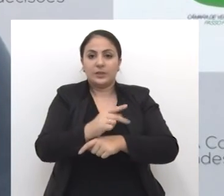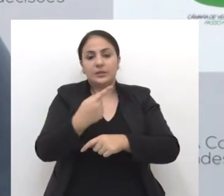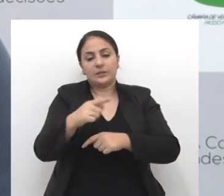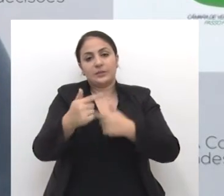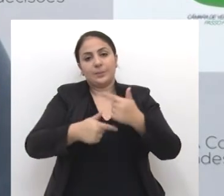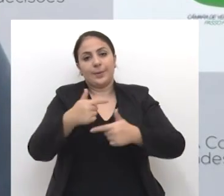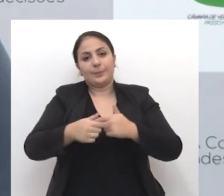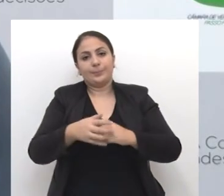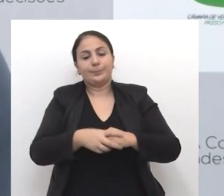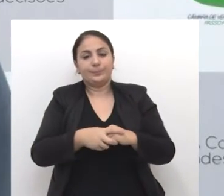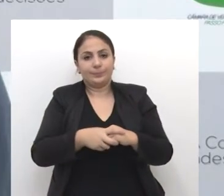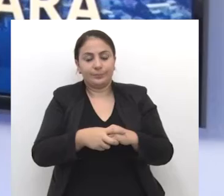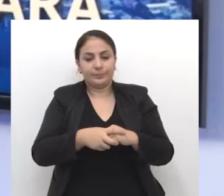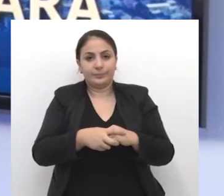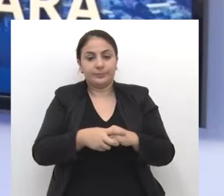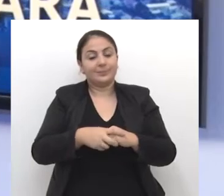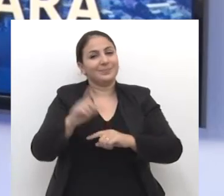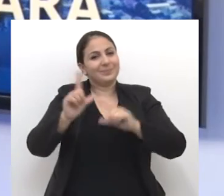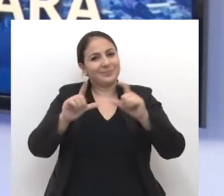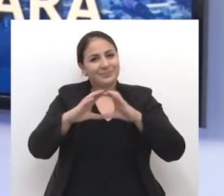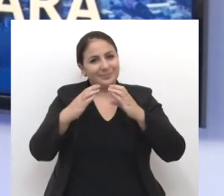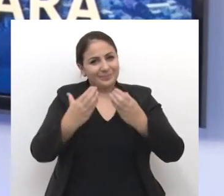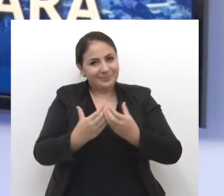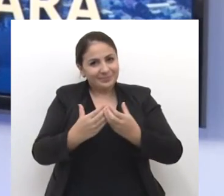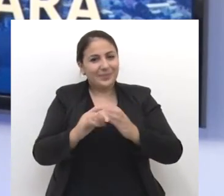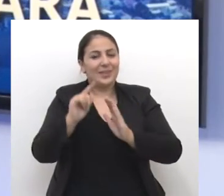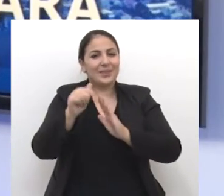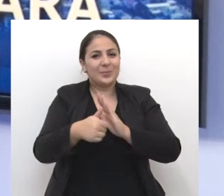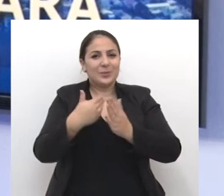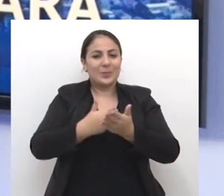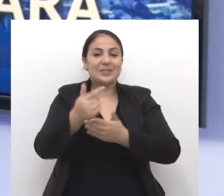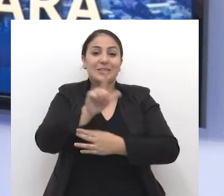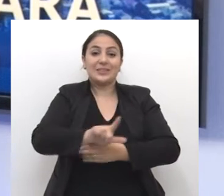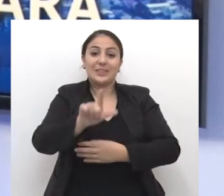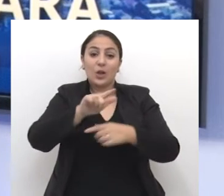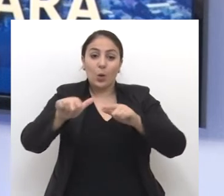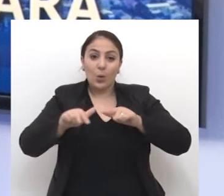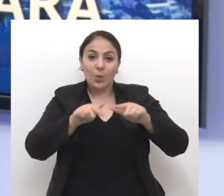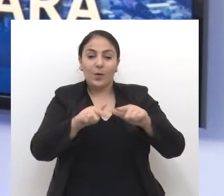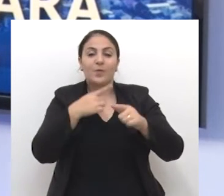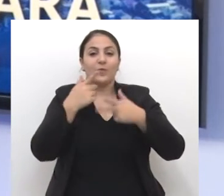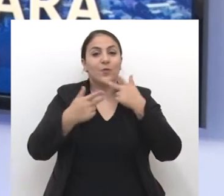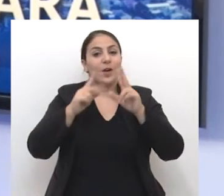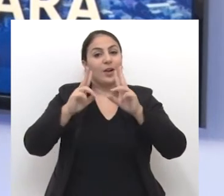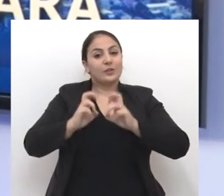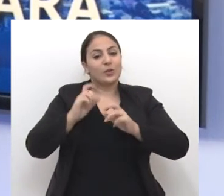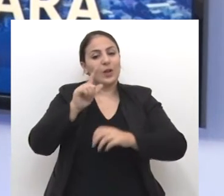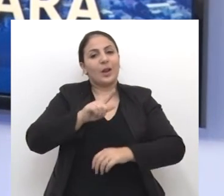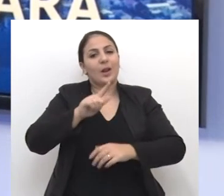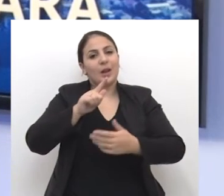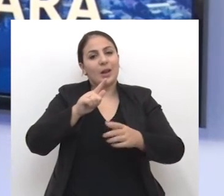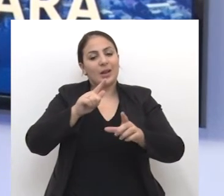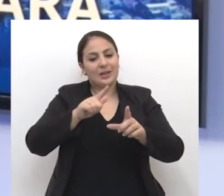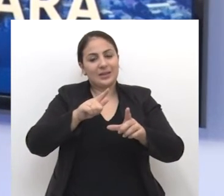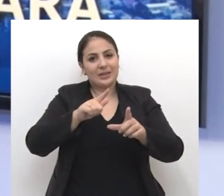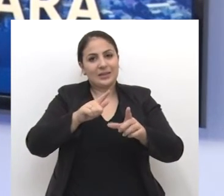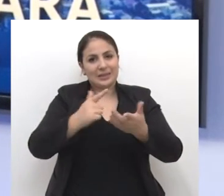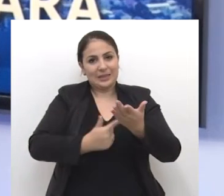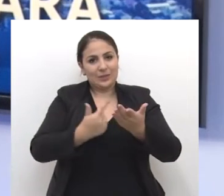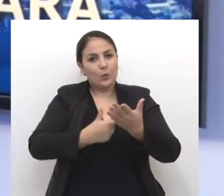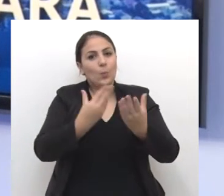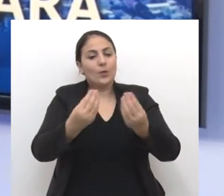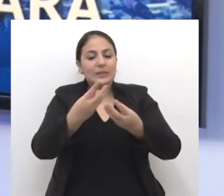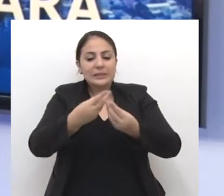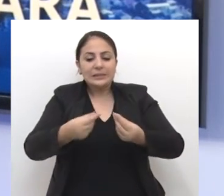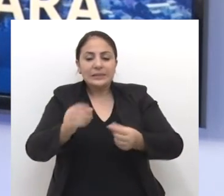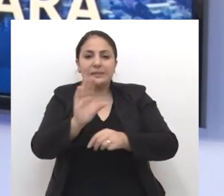fiscalizar essa prestação de serviço. E a TV Câmara exibe daqui a pouco literatura local, que vai falar sobre o livro Muitas Cinzas,